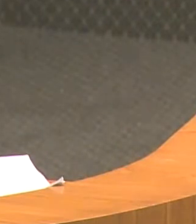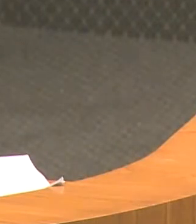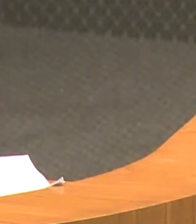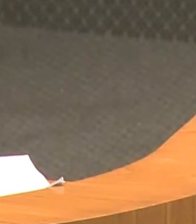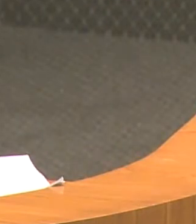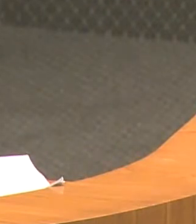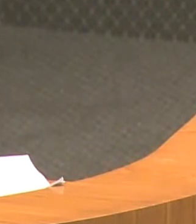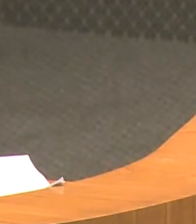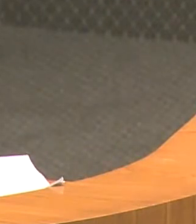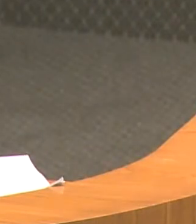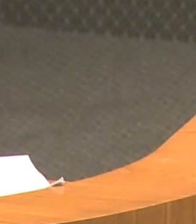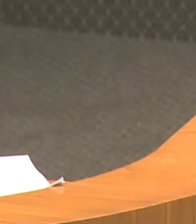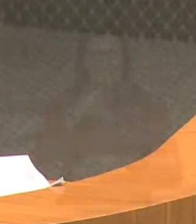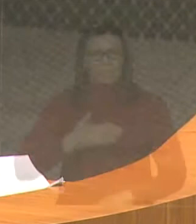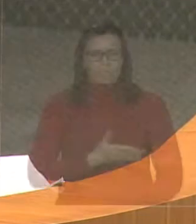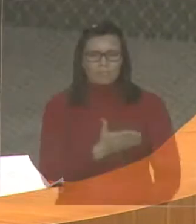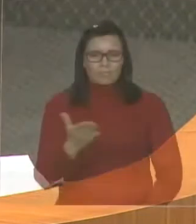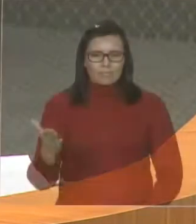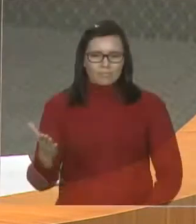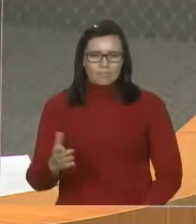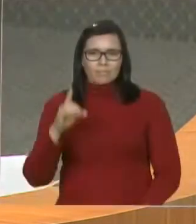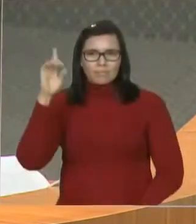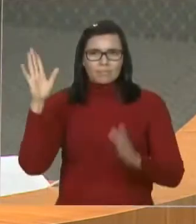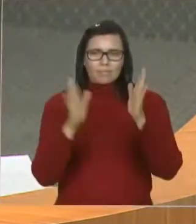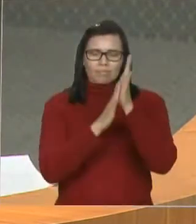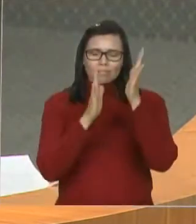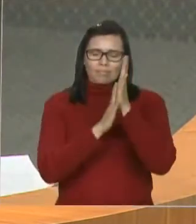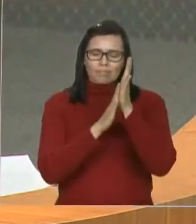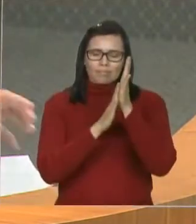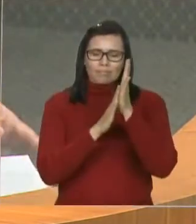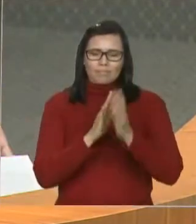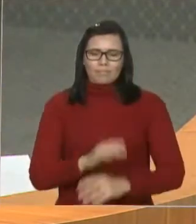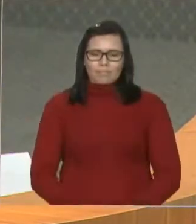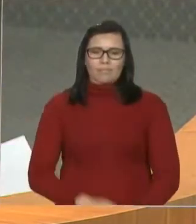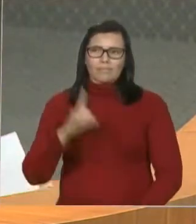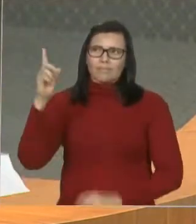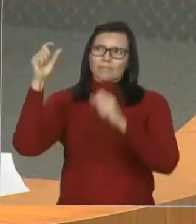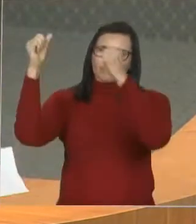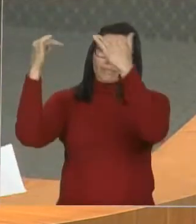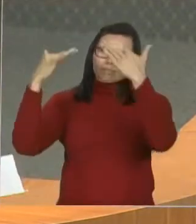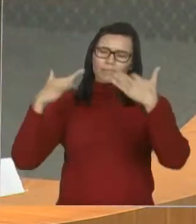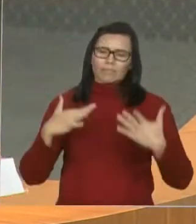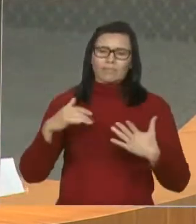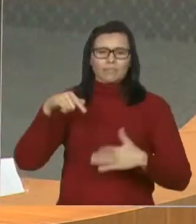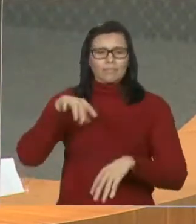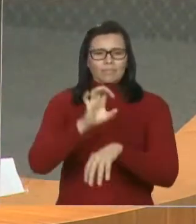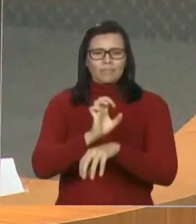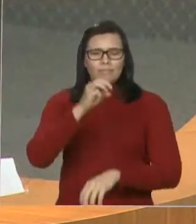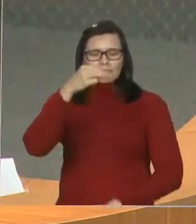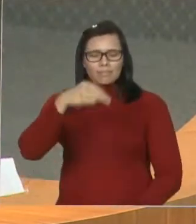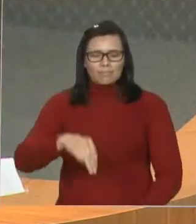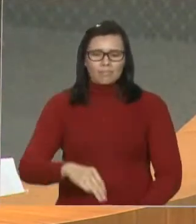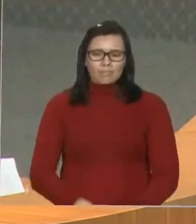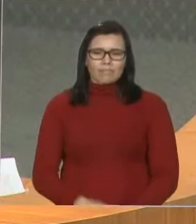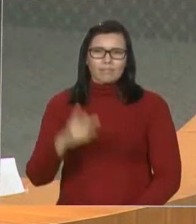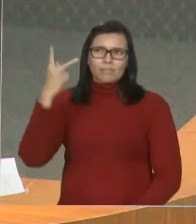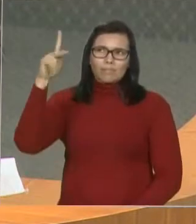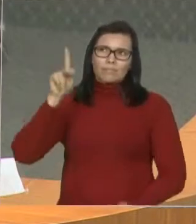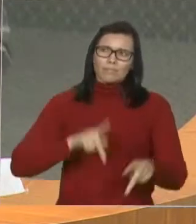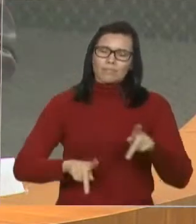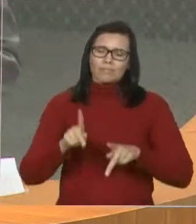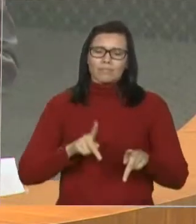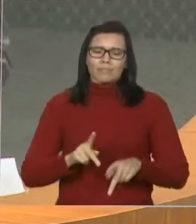mais cordial boa tarde. Que Deus seja louvado. Que Deus esteja nas suas mãos poderosas sobre o estado do Maranhão, sobre a sua população.